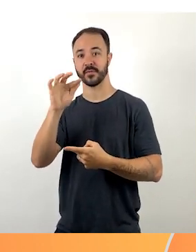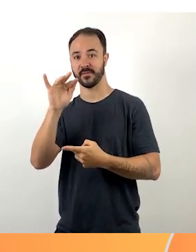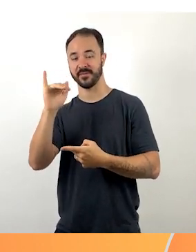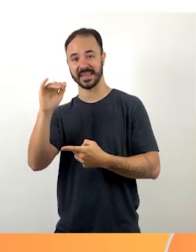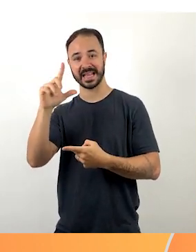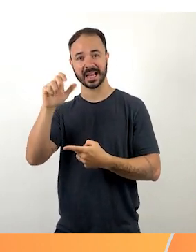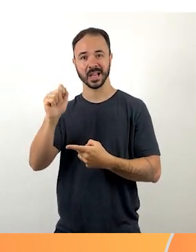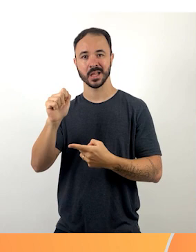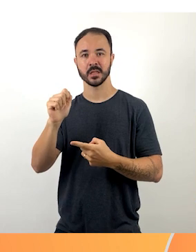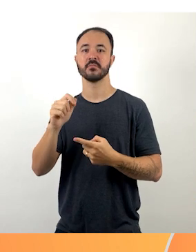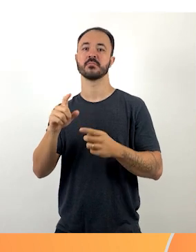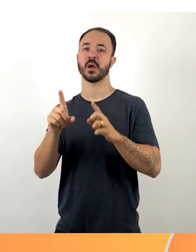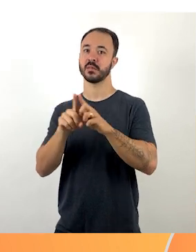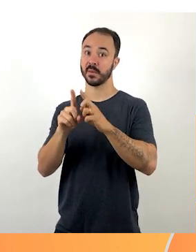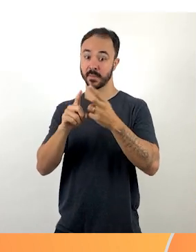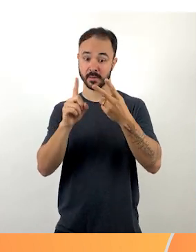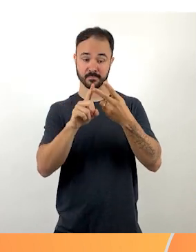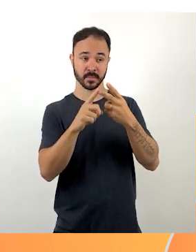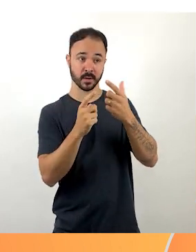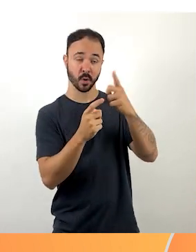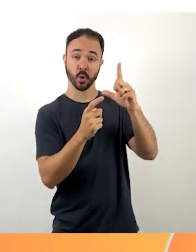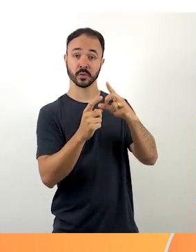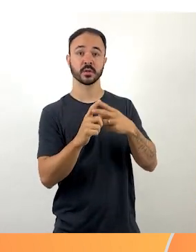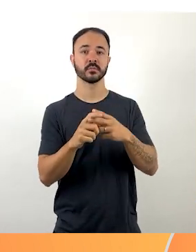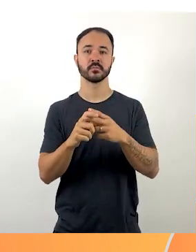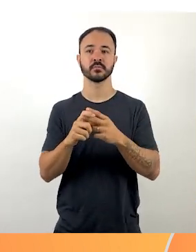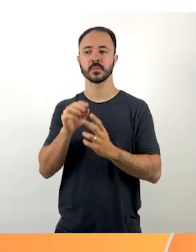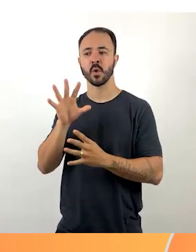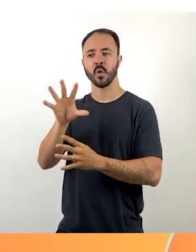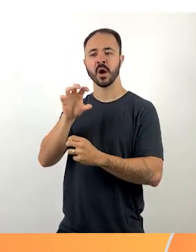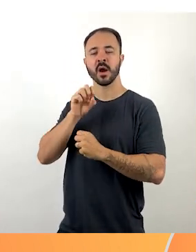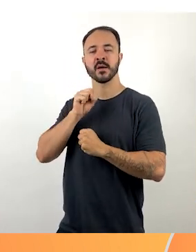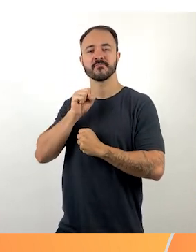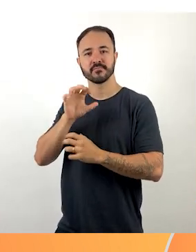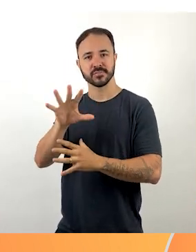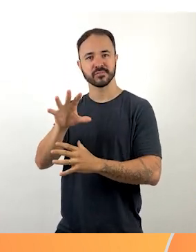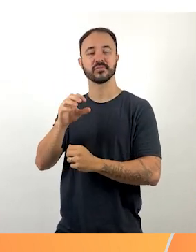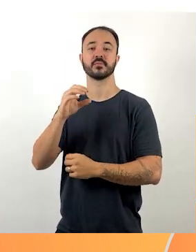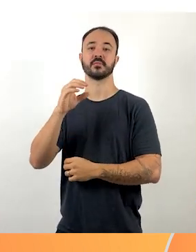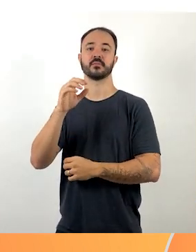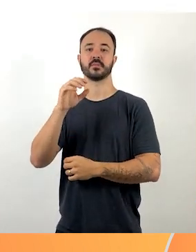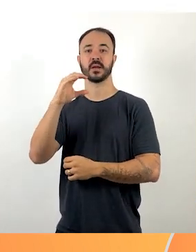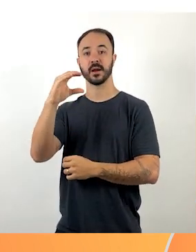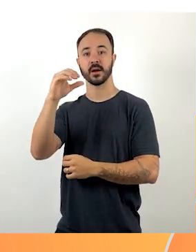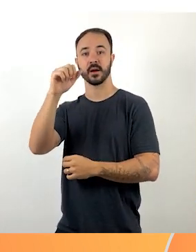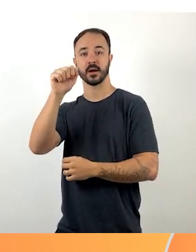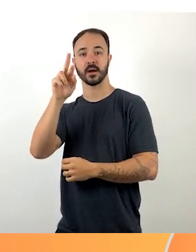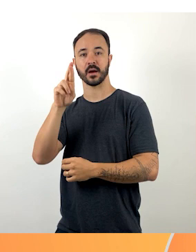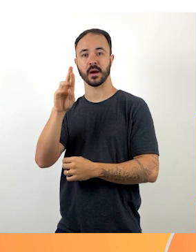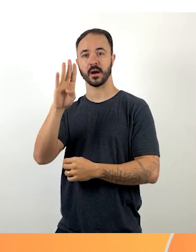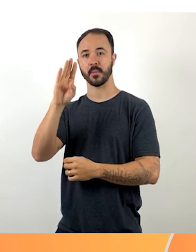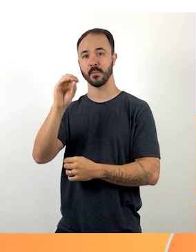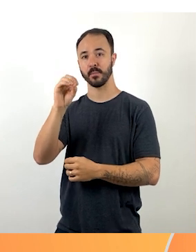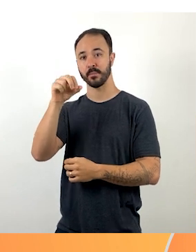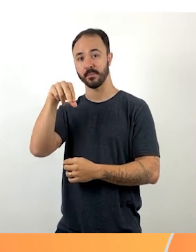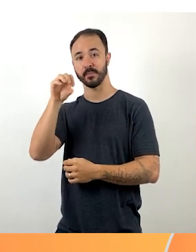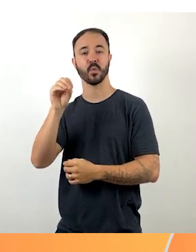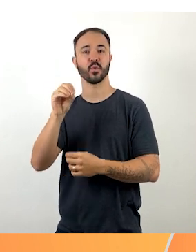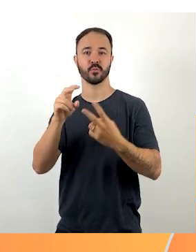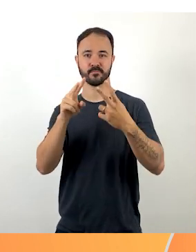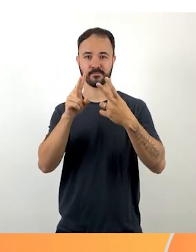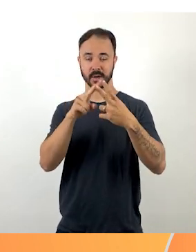e também nós temos a fase de fixação de carbono, que é realizada no fluido dentro dessas estruturas chamados